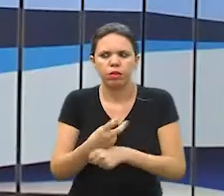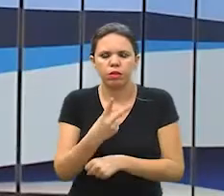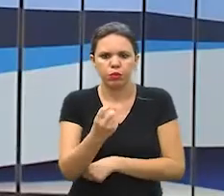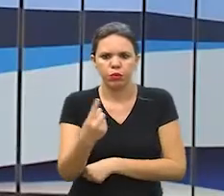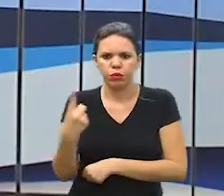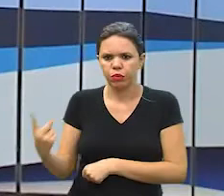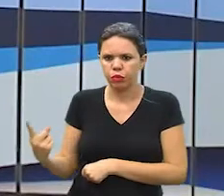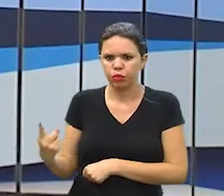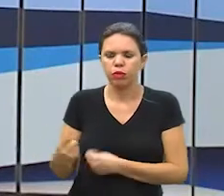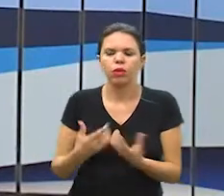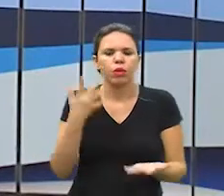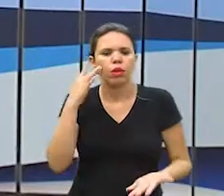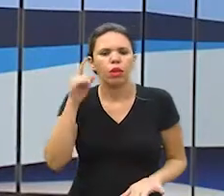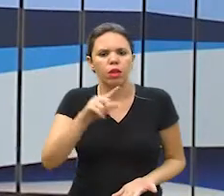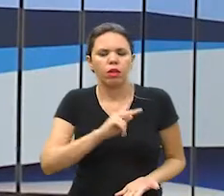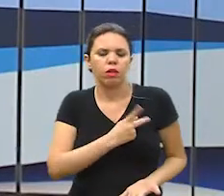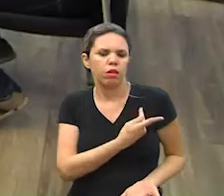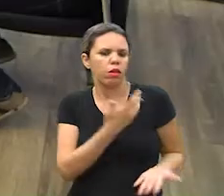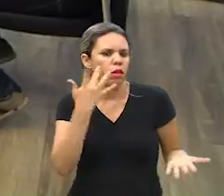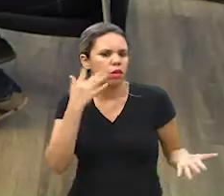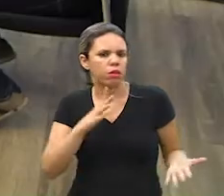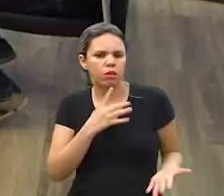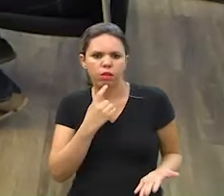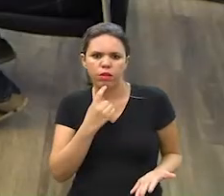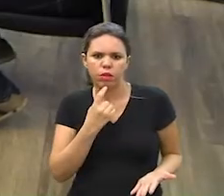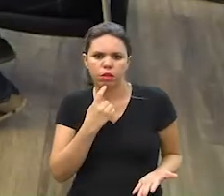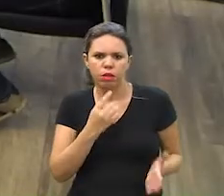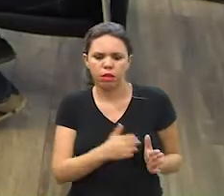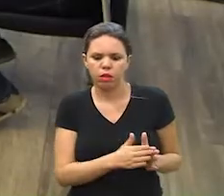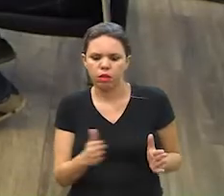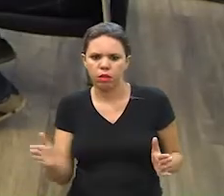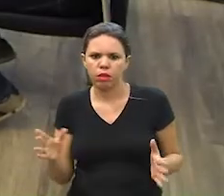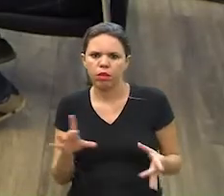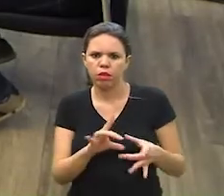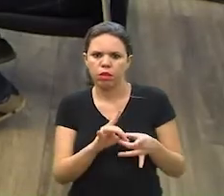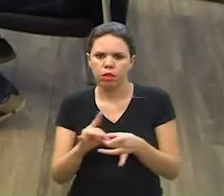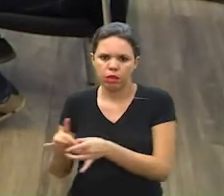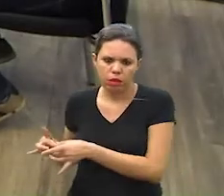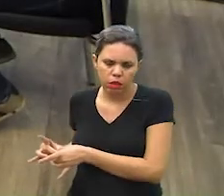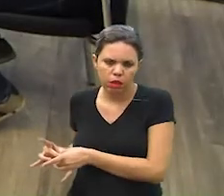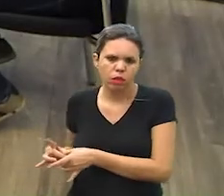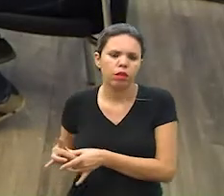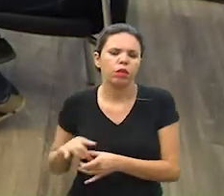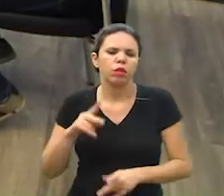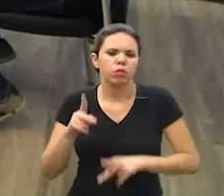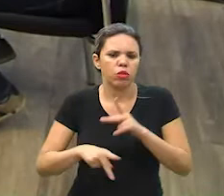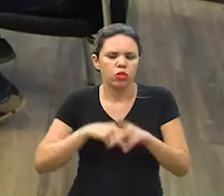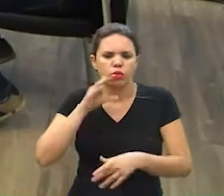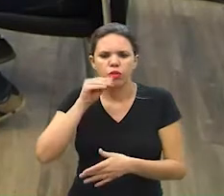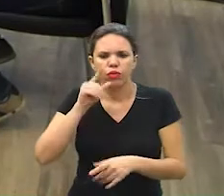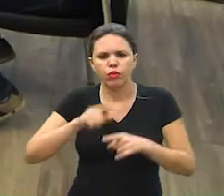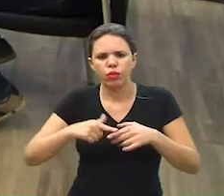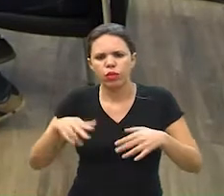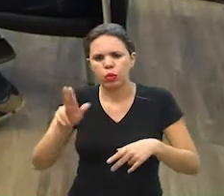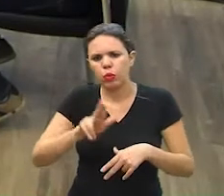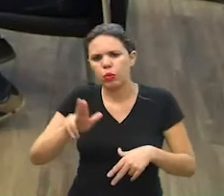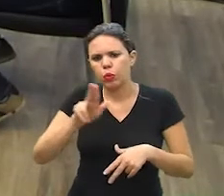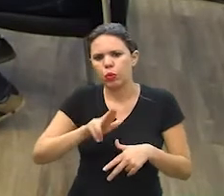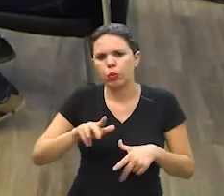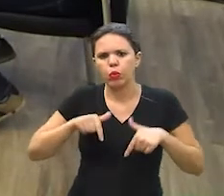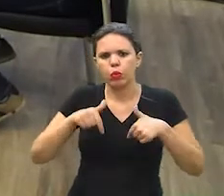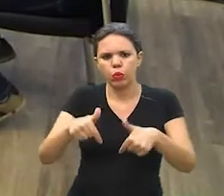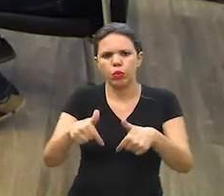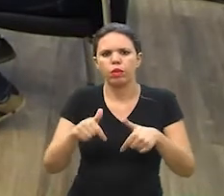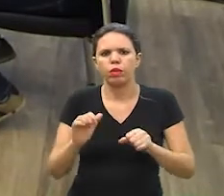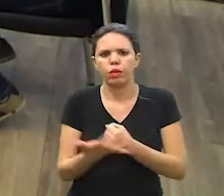2021. Paulo, como é que você enxerga também a cidade de Campinas neste contexto de recursos humanos, de equipamentos, de universidades,